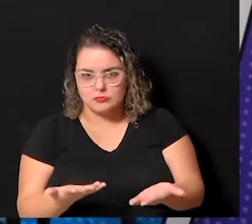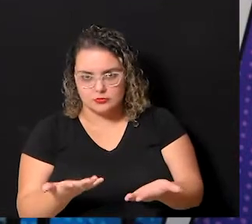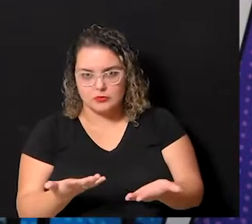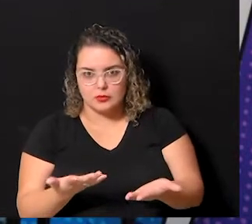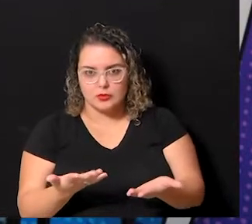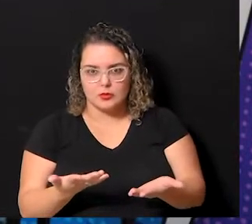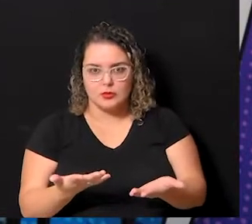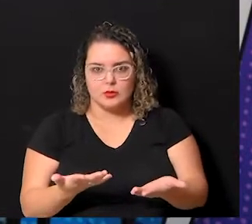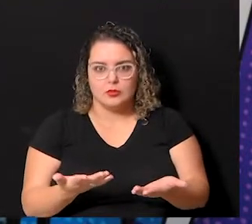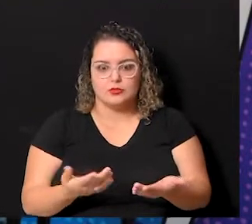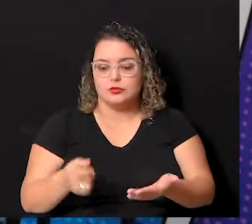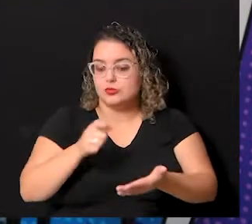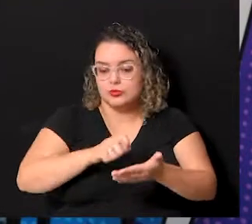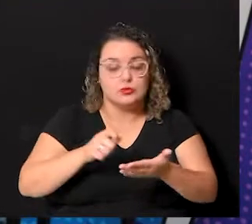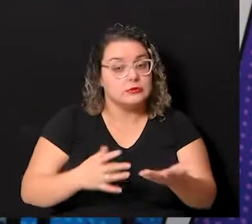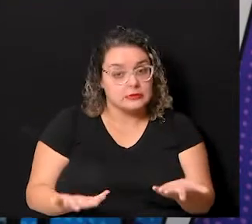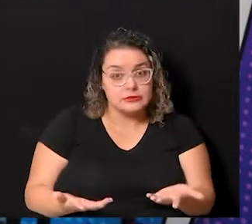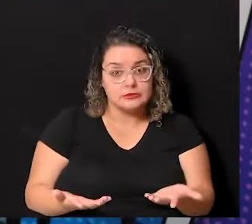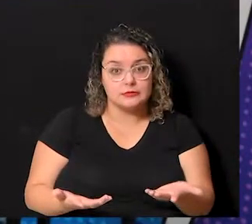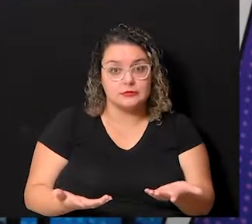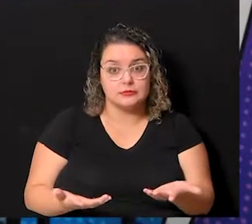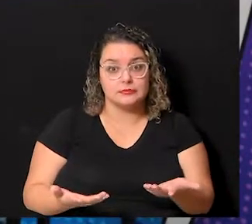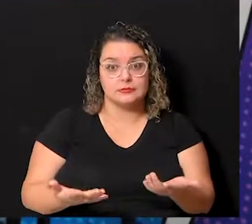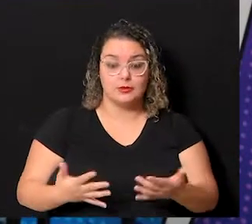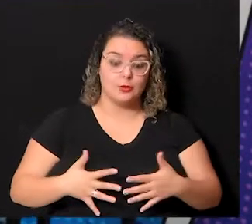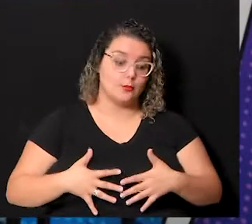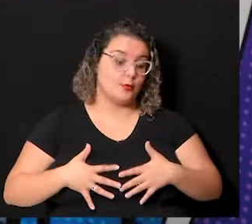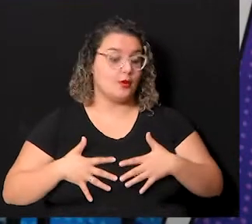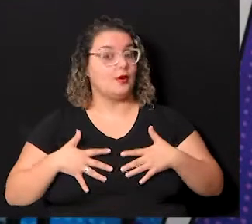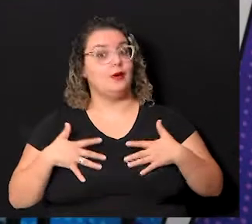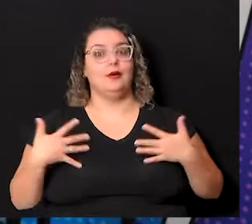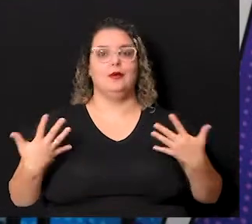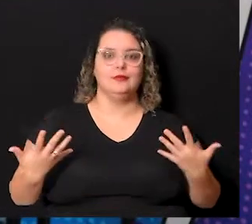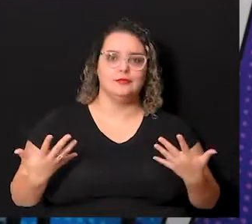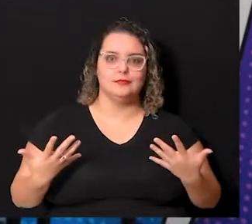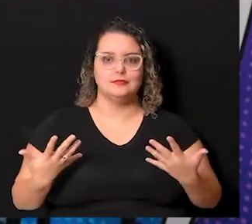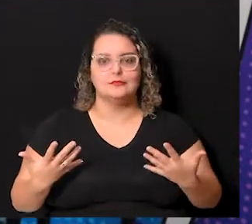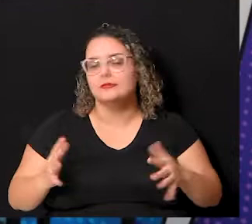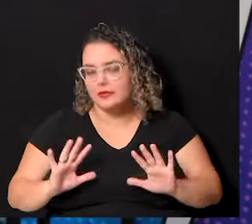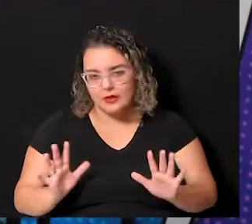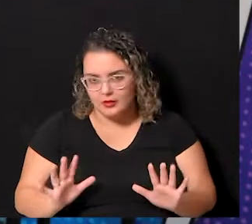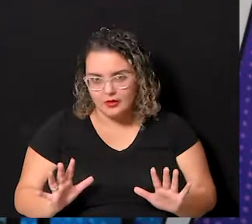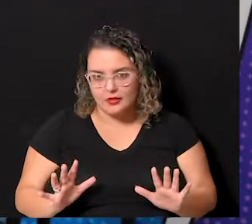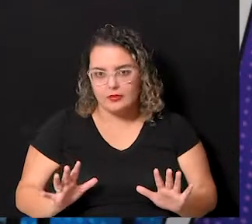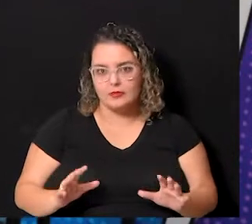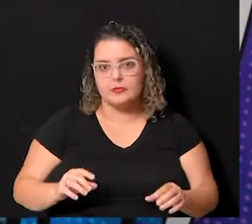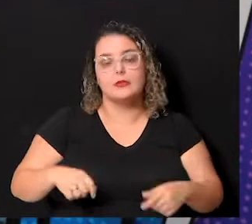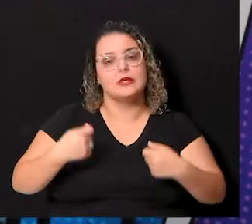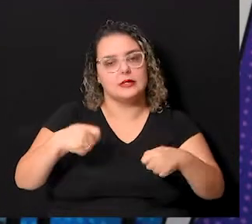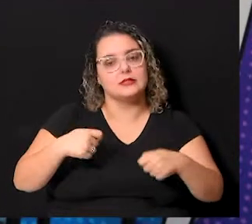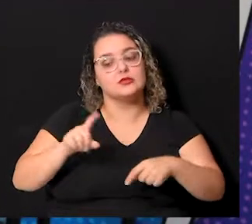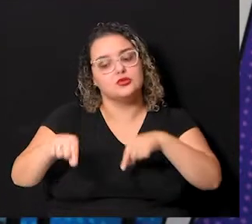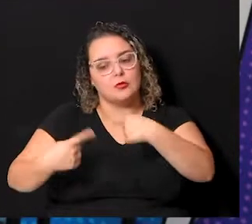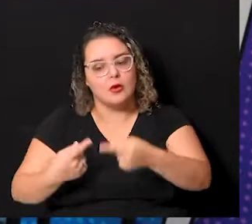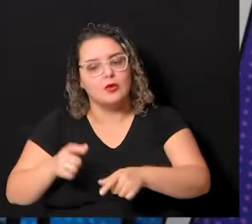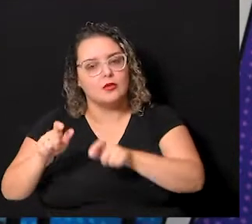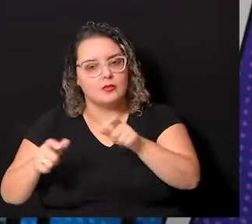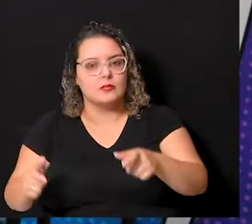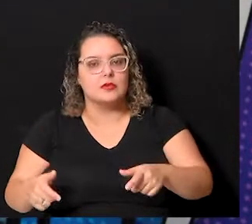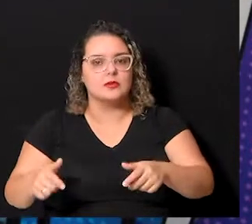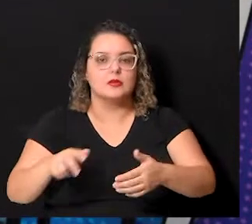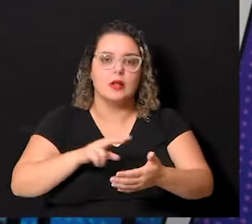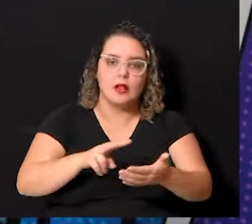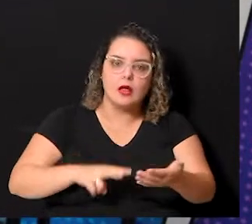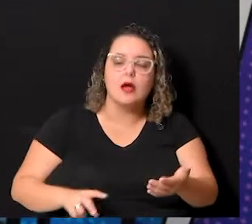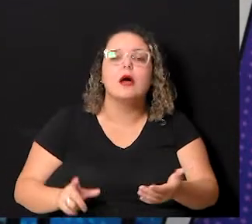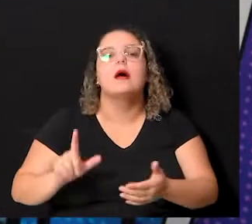um delírio do escritor, o ego inflado do escritor vazando por todos os lados, risco. Então,